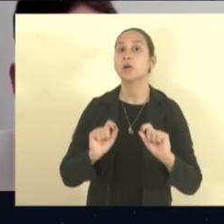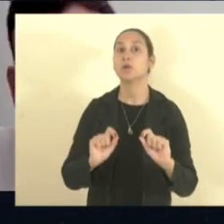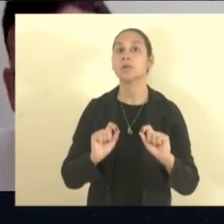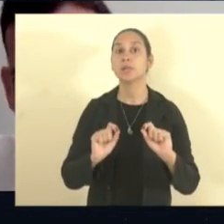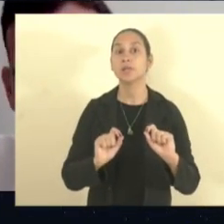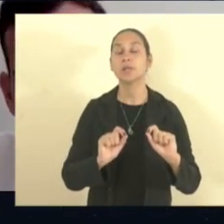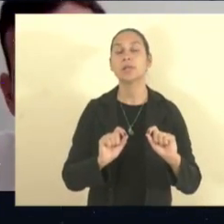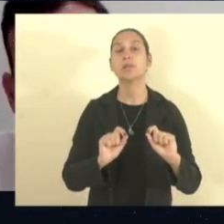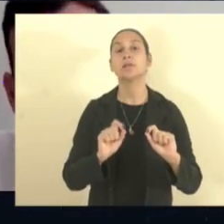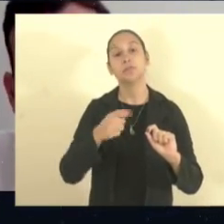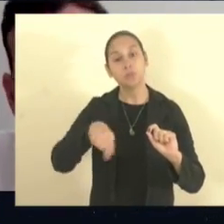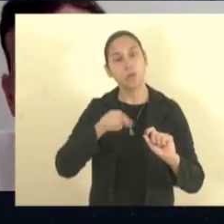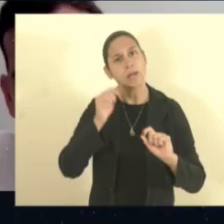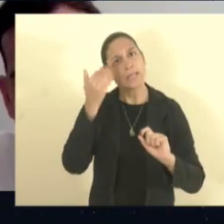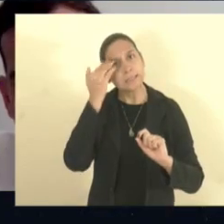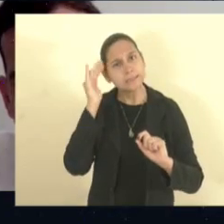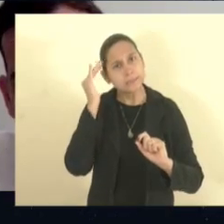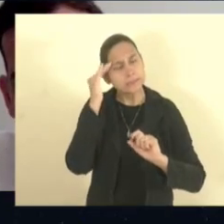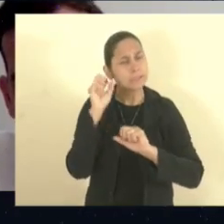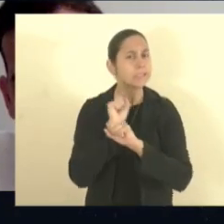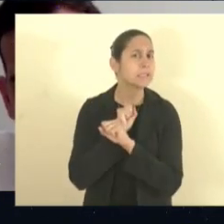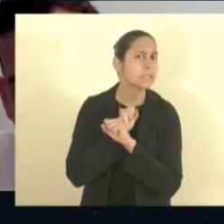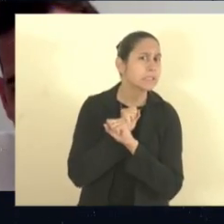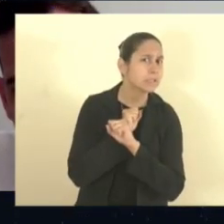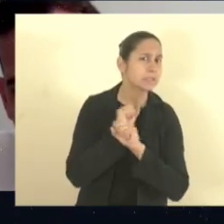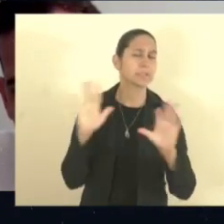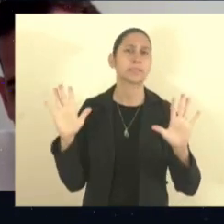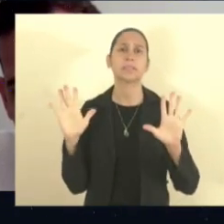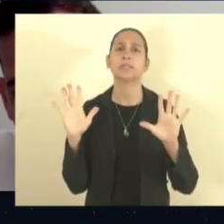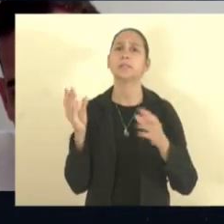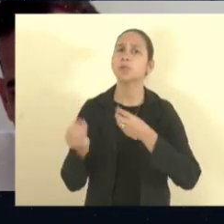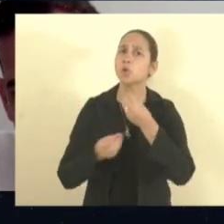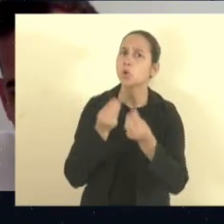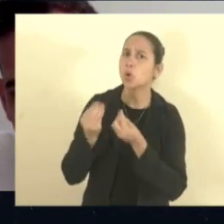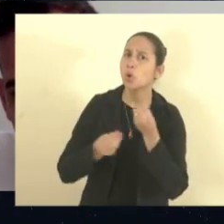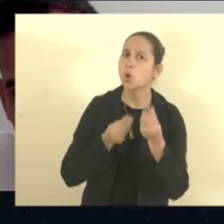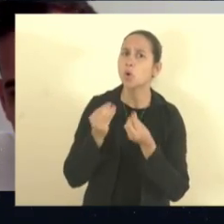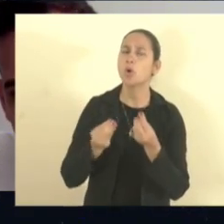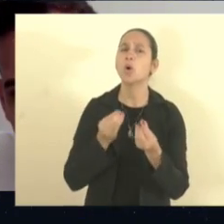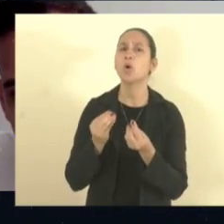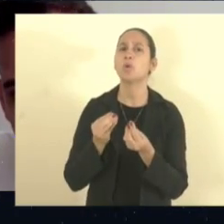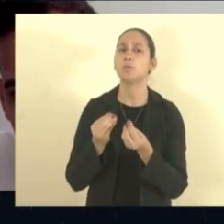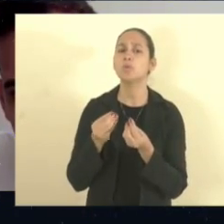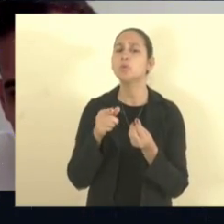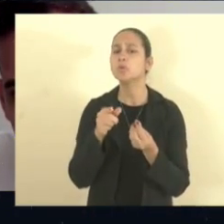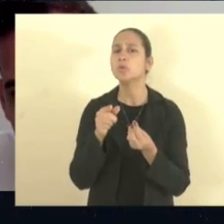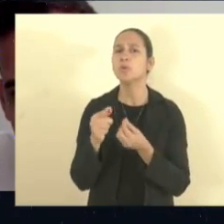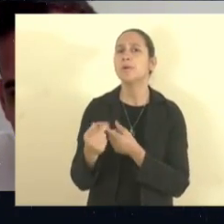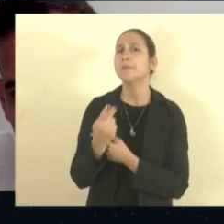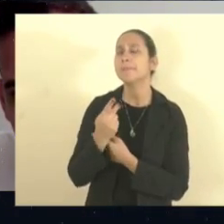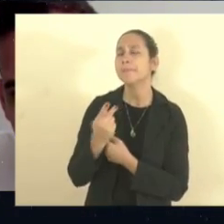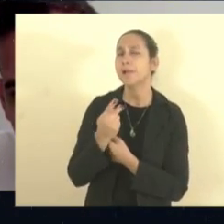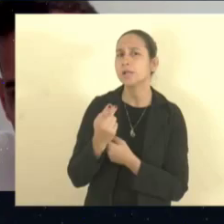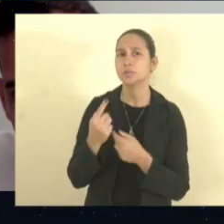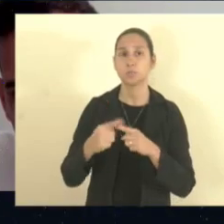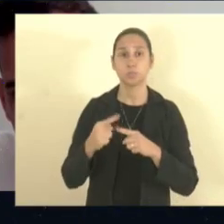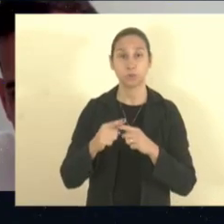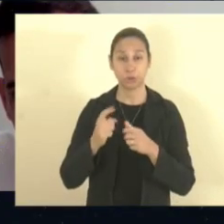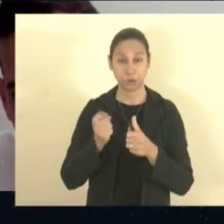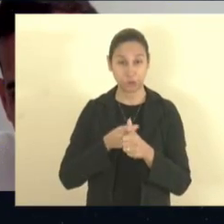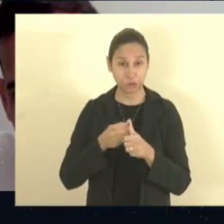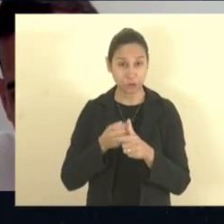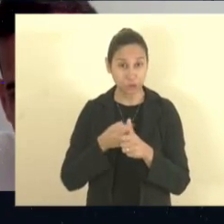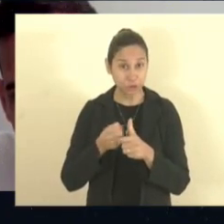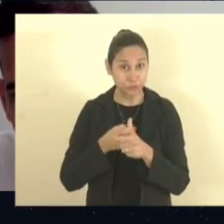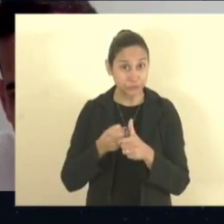que nós possamos entender a captação de um recurso desse, ou seja, uma dívida dessa que o Estado